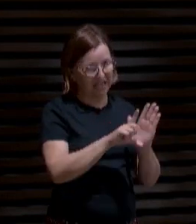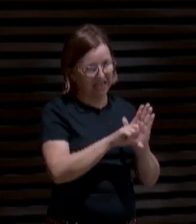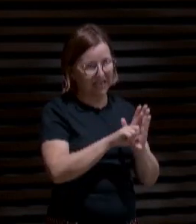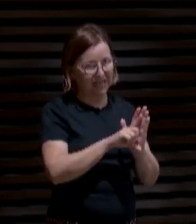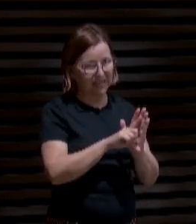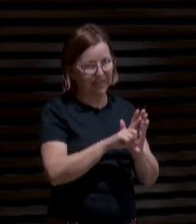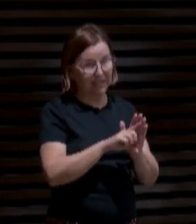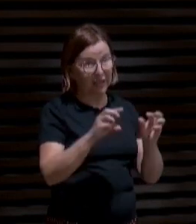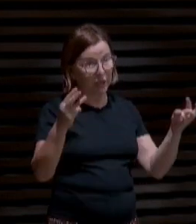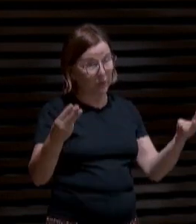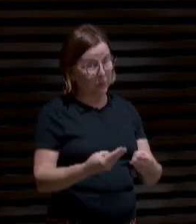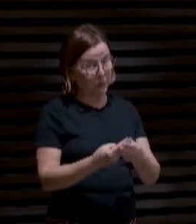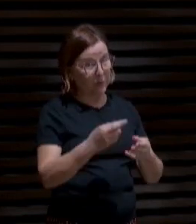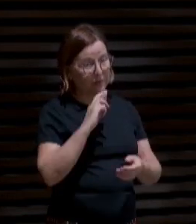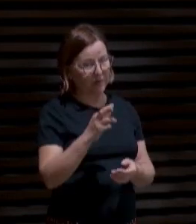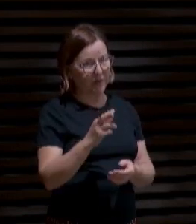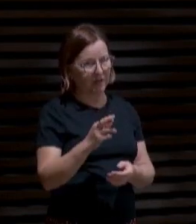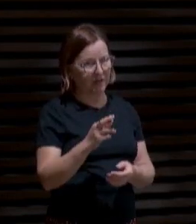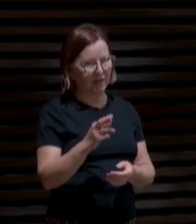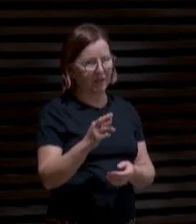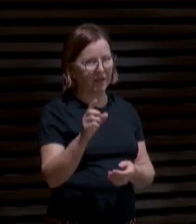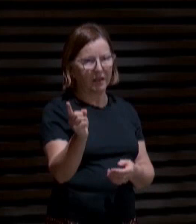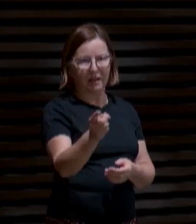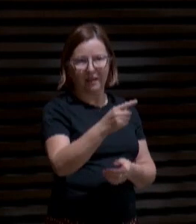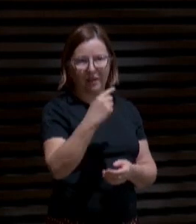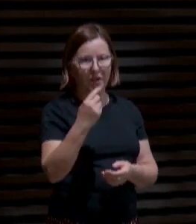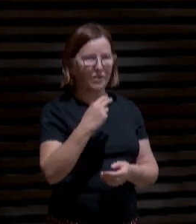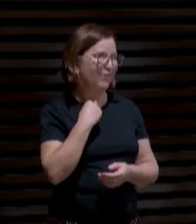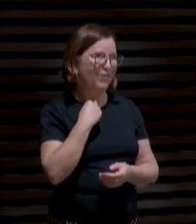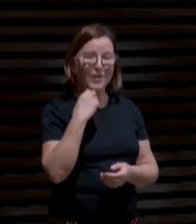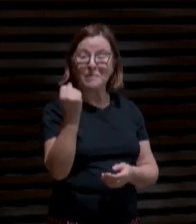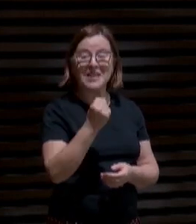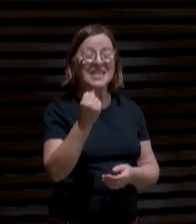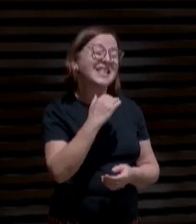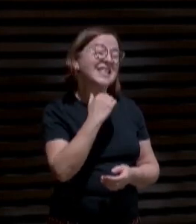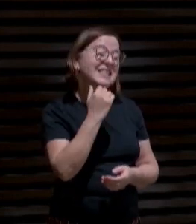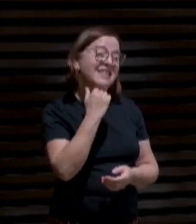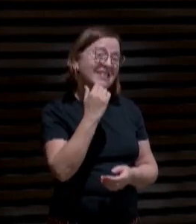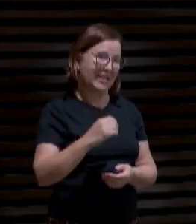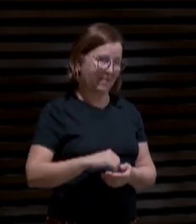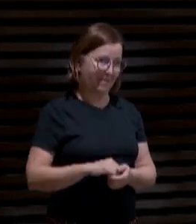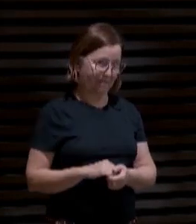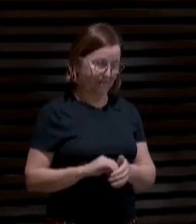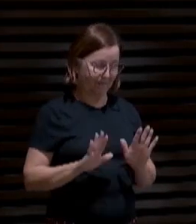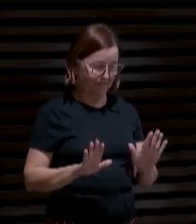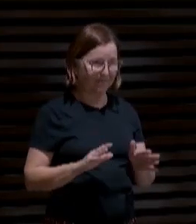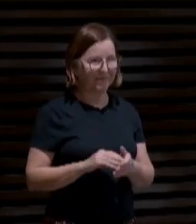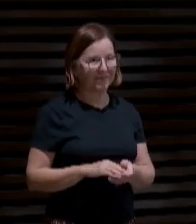Responderam-lhe os judeus: a nós não nos é lícito matar ninguém. Meus